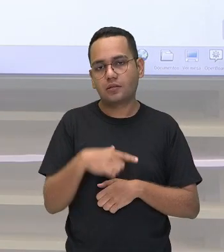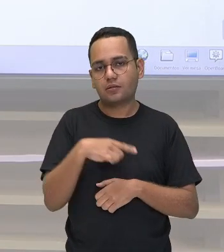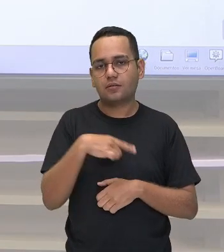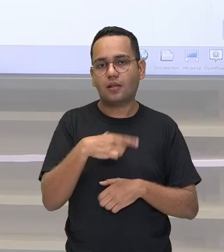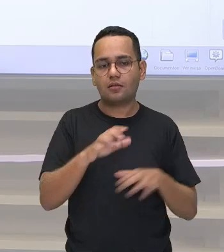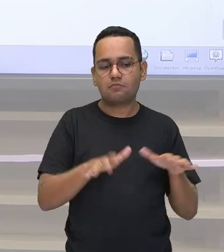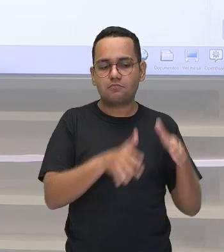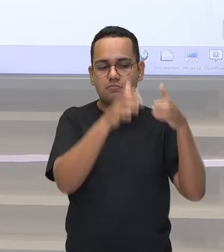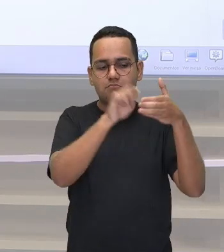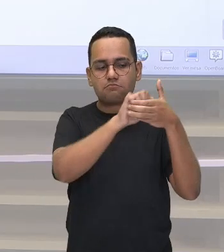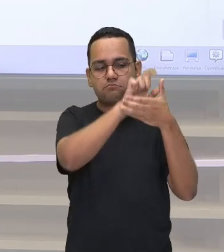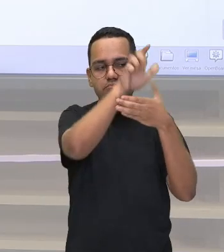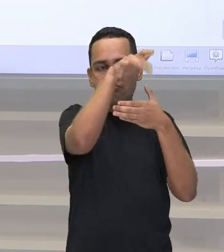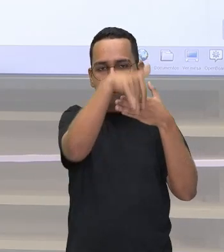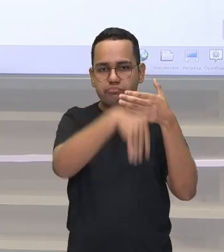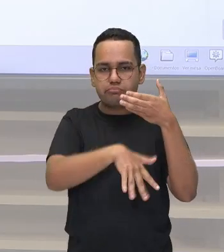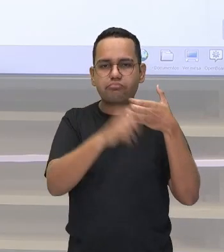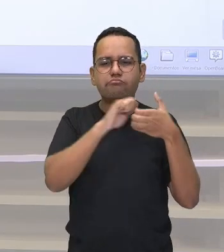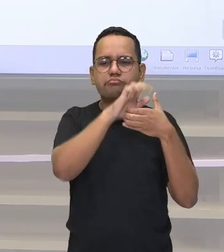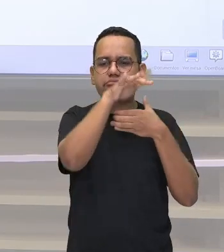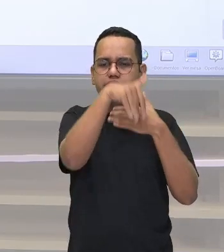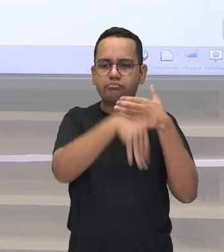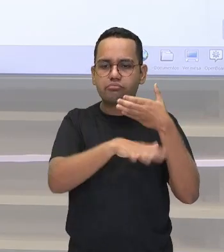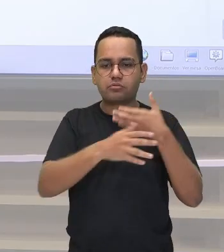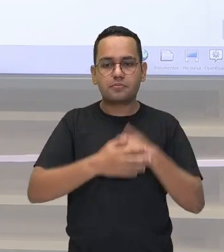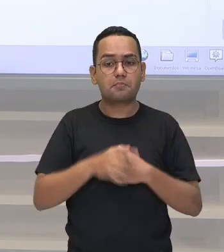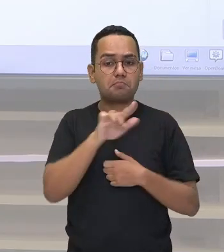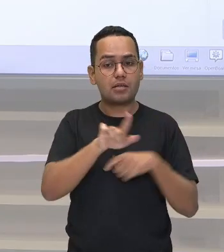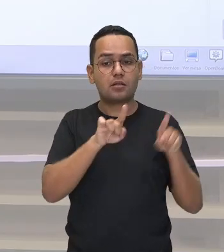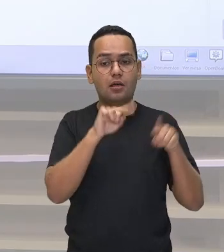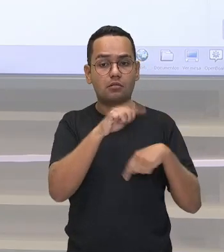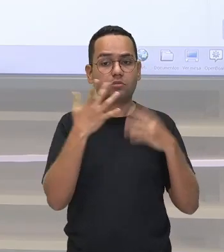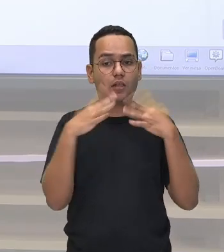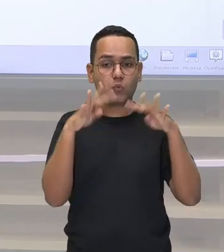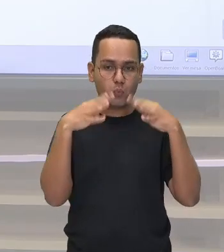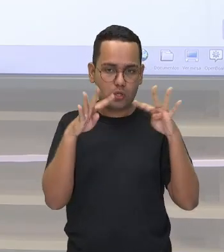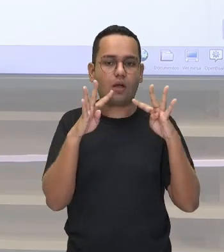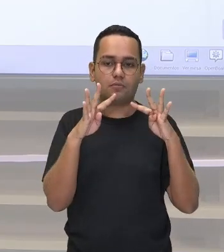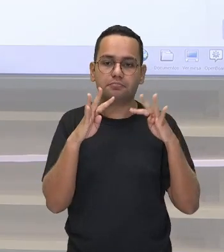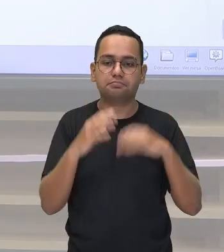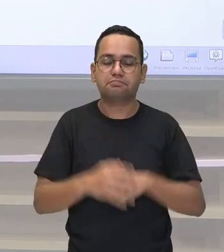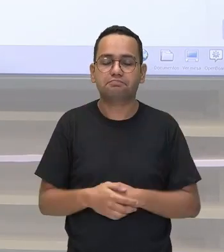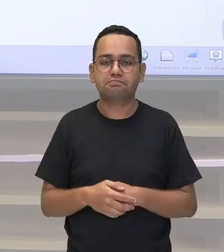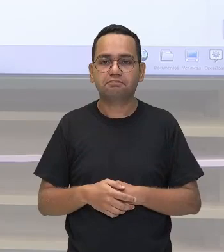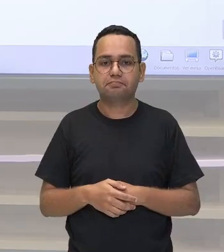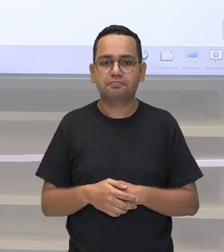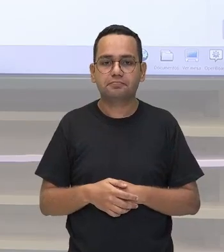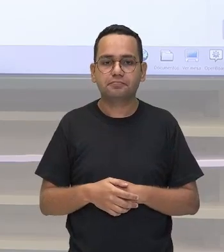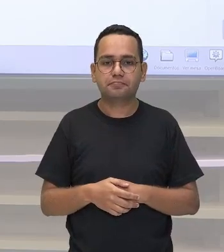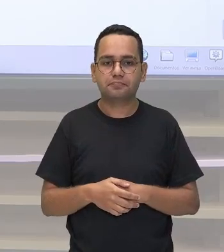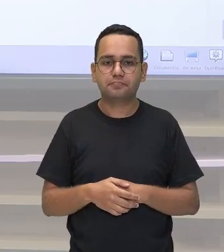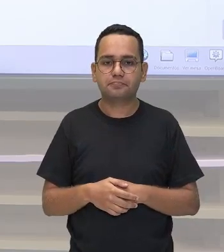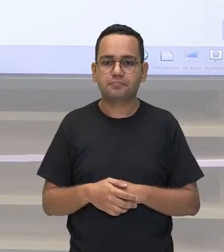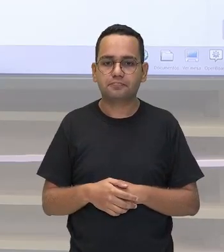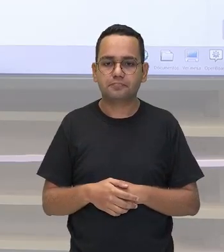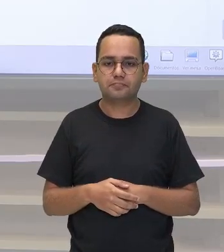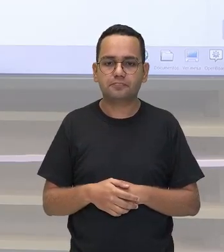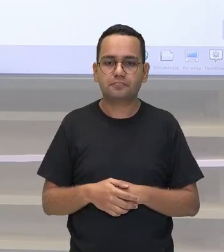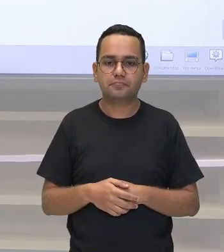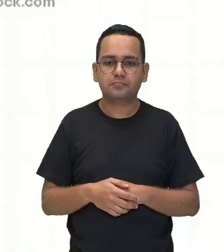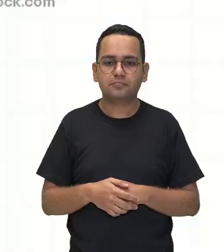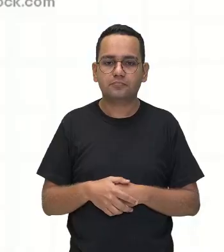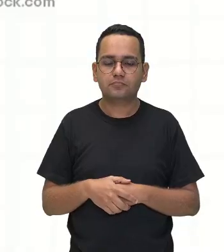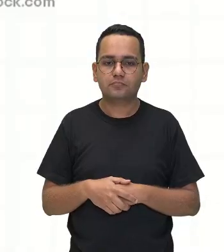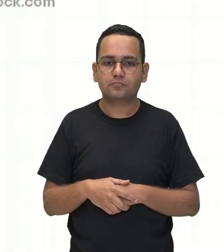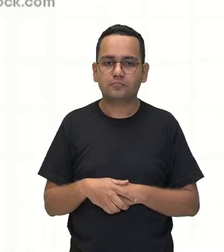vulcânicas e que é um processo natural de lançar essas substâncias para a atmosfera. Mas voltando a falar